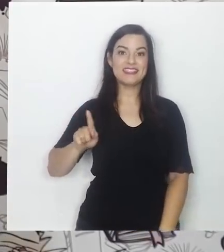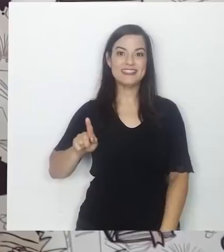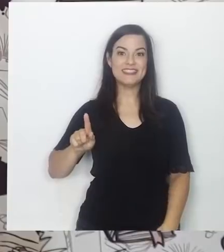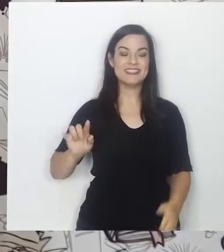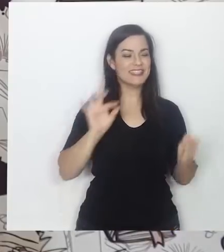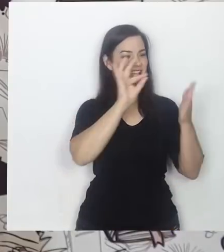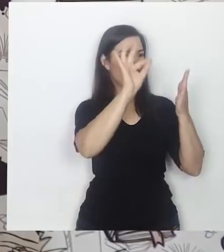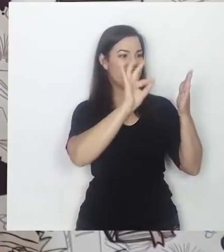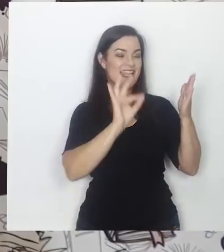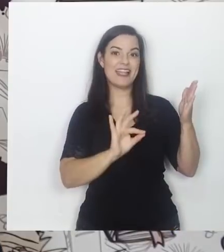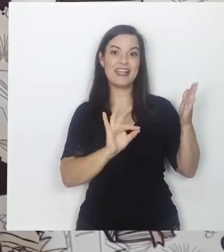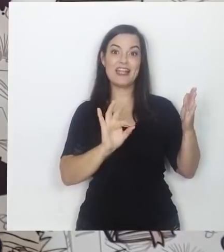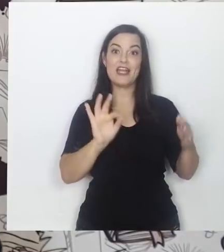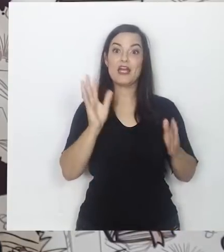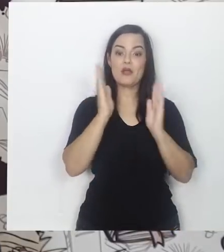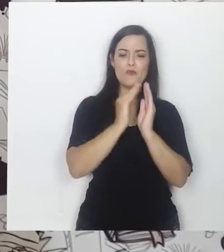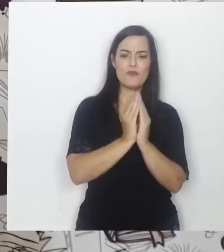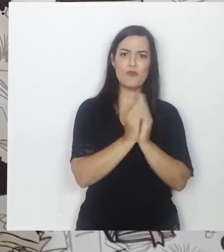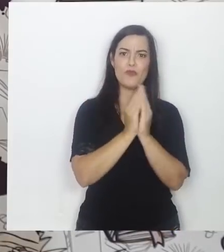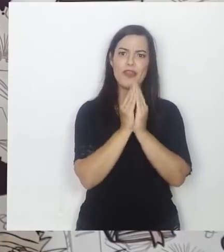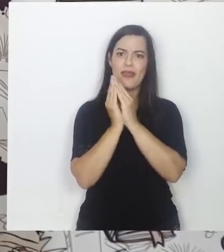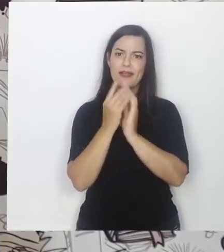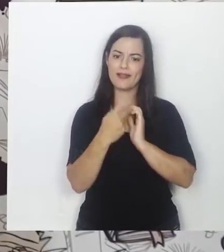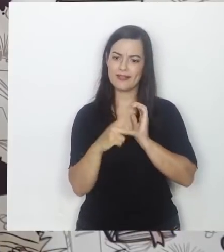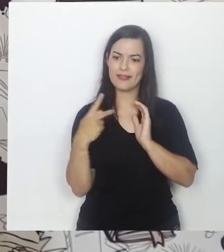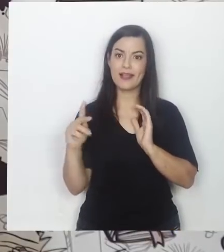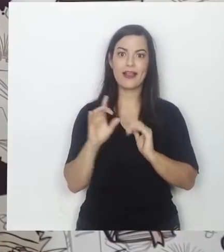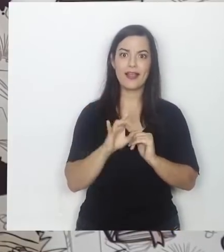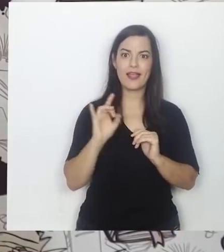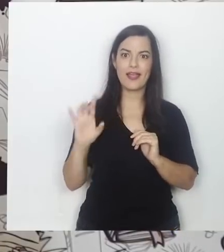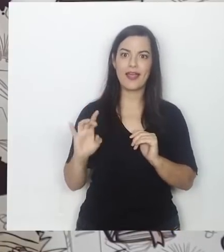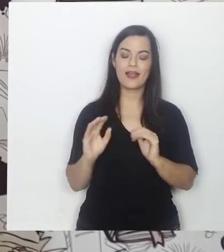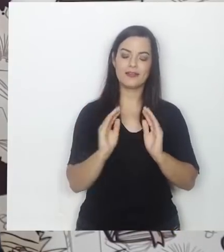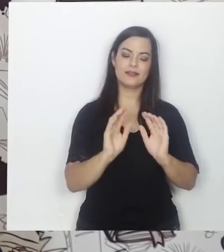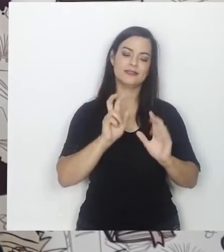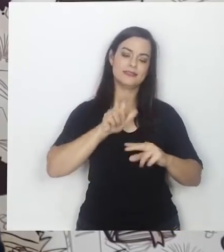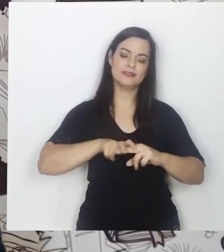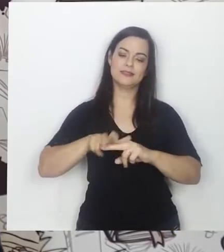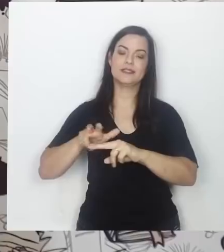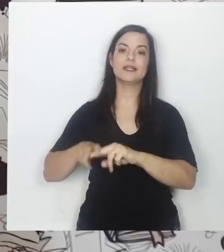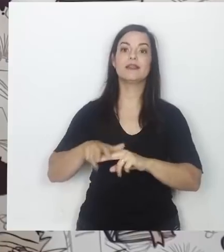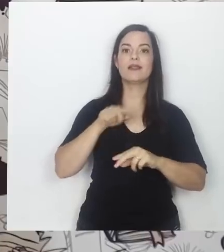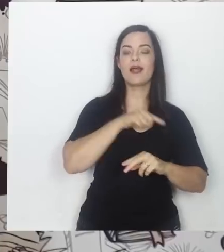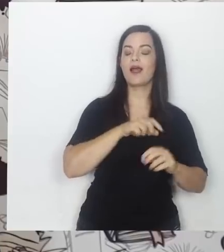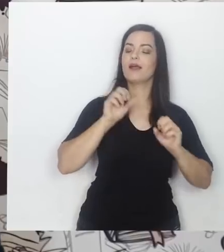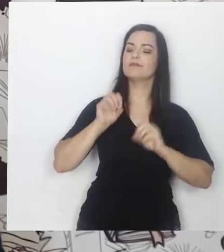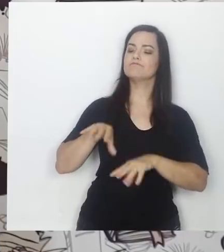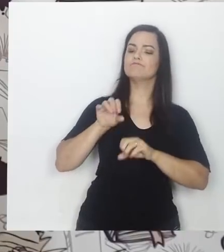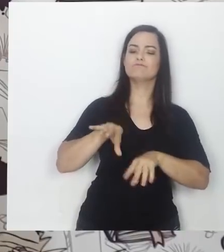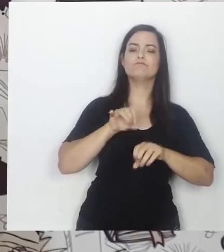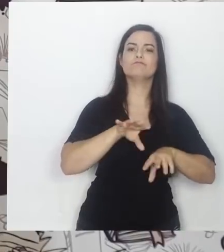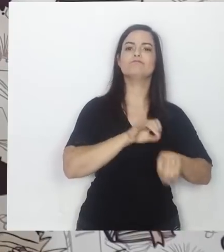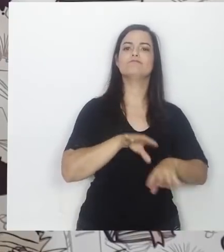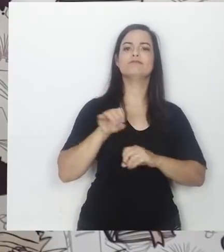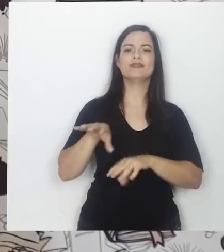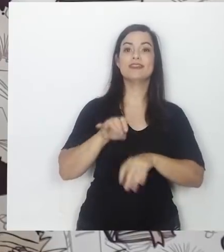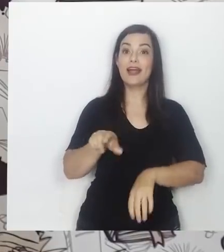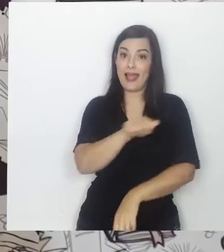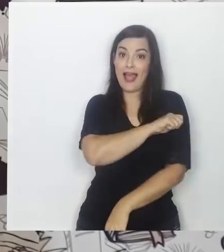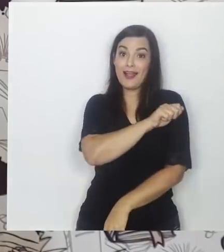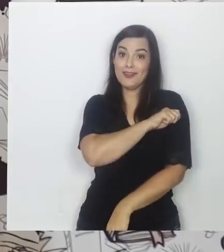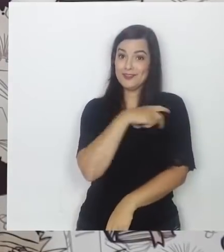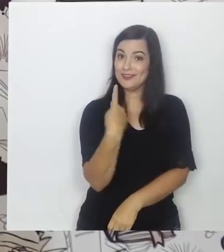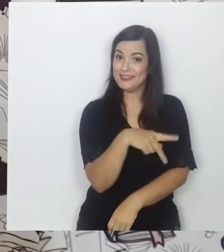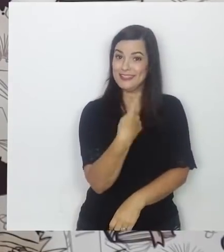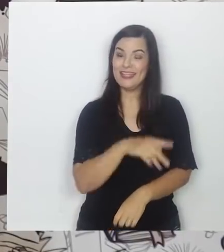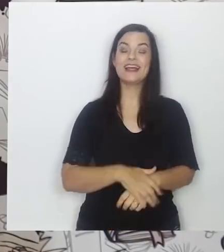seus alunos. E ali ela ficava por horas e horas dando aula para esses alunos. O